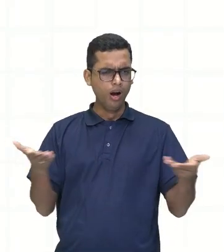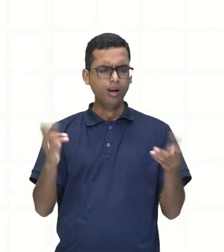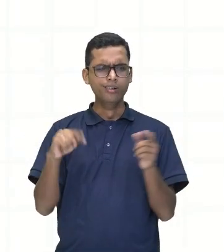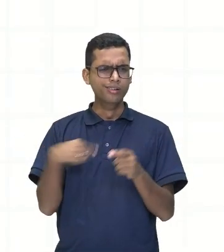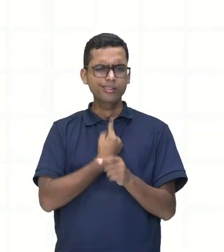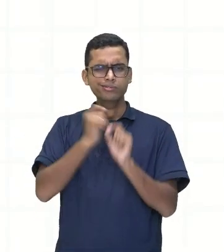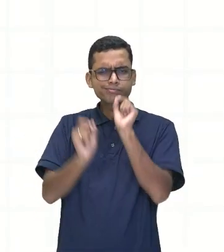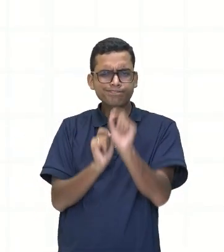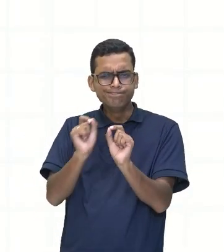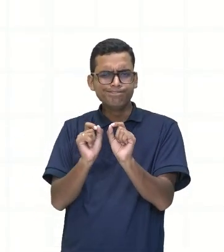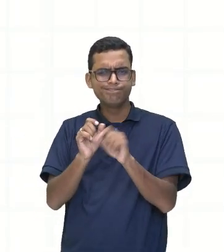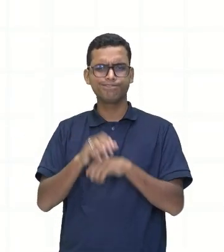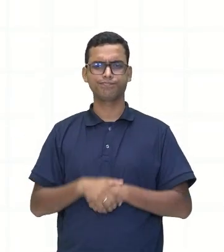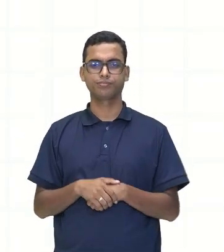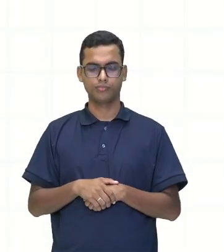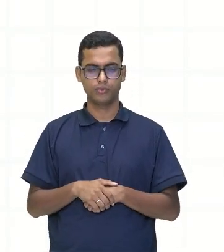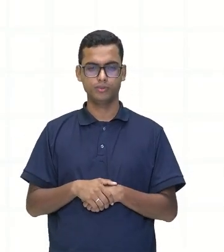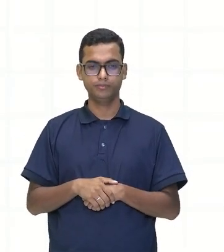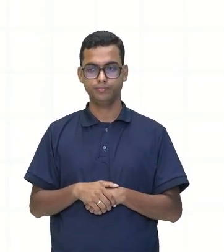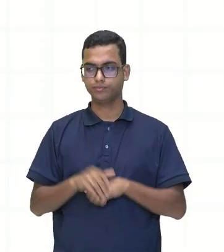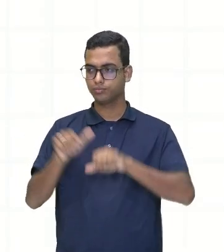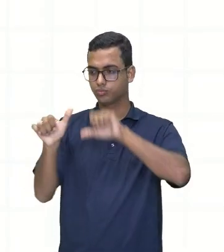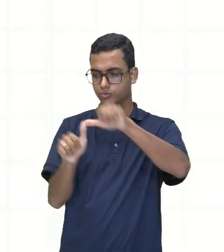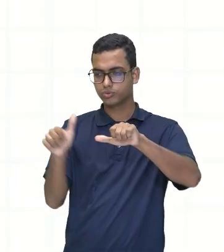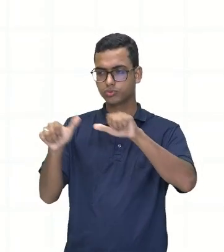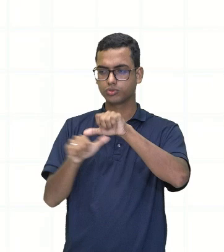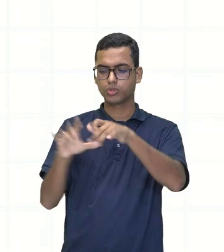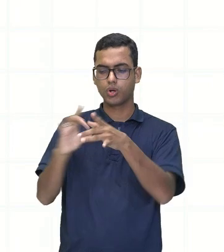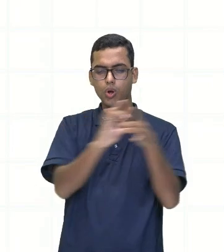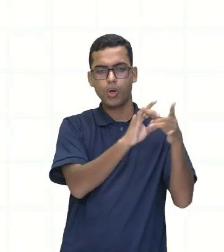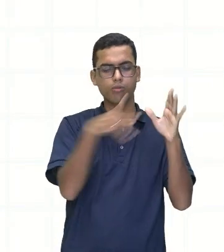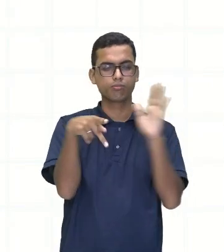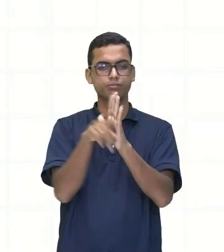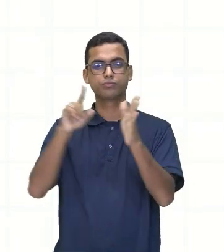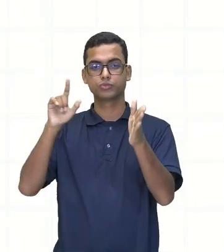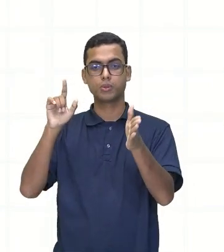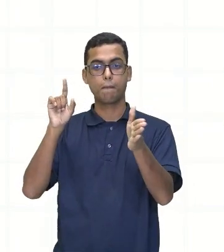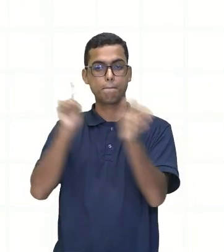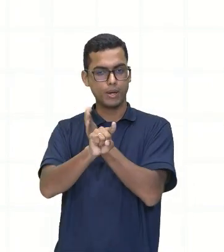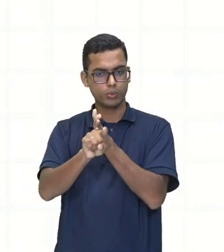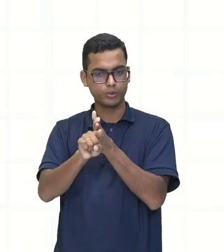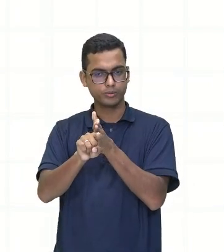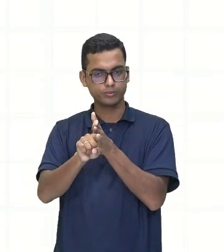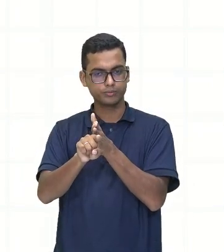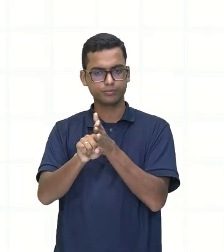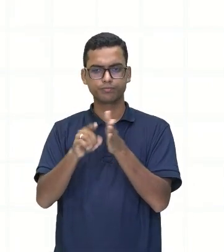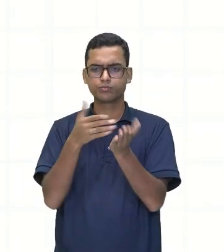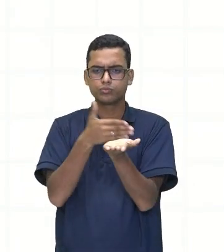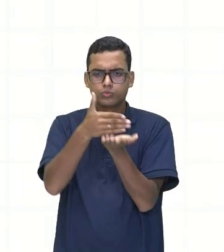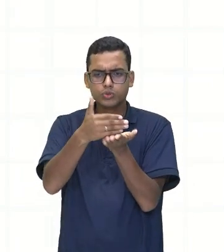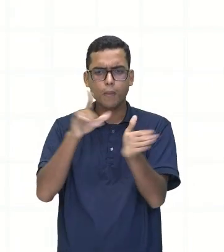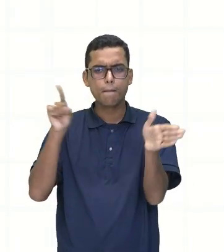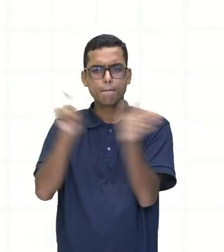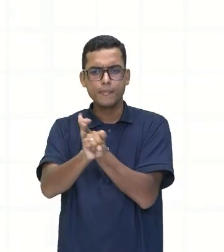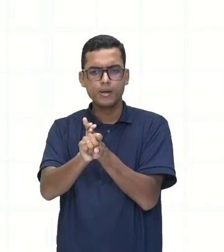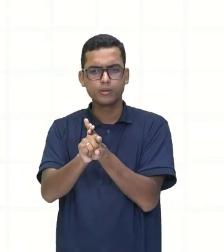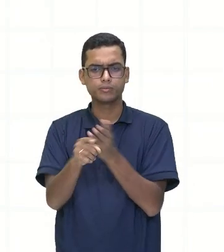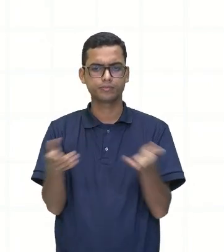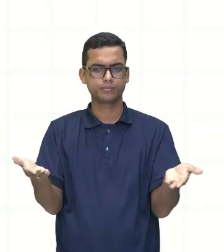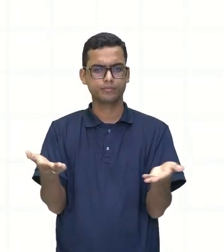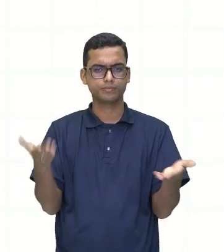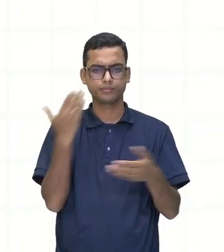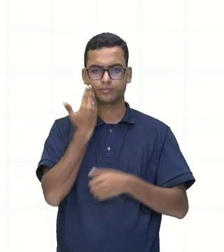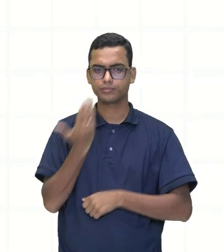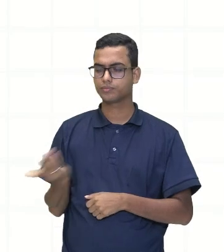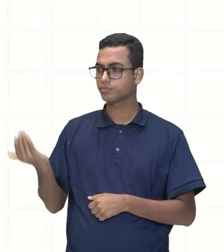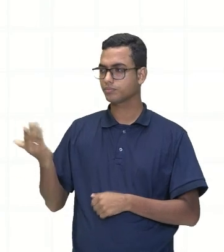vamos transformar para a forma interrogativa. Então, quem vai começar a minha pergunta? Aqui está, né? É o